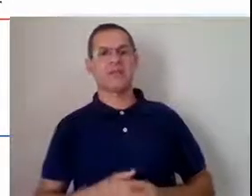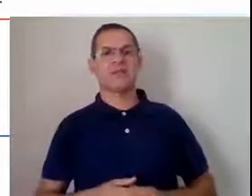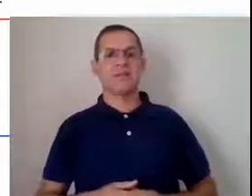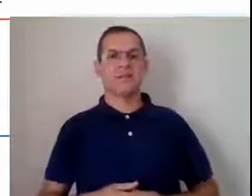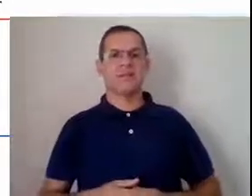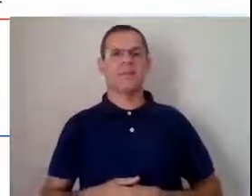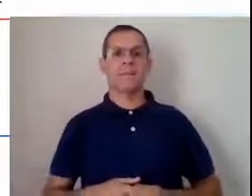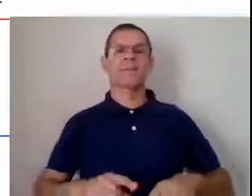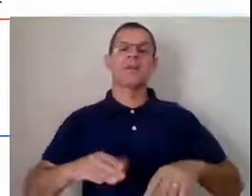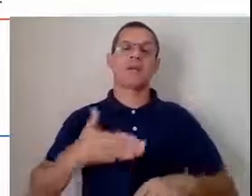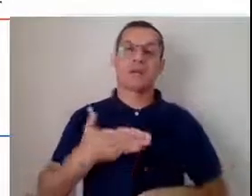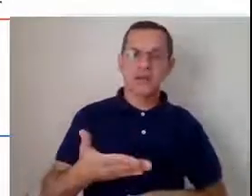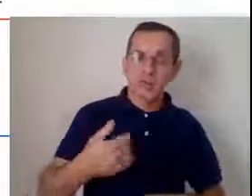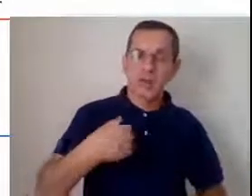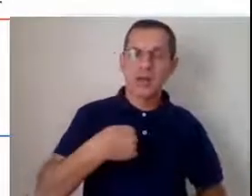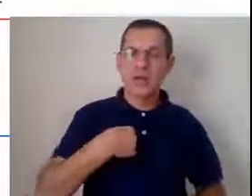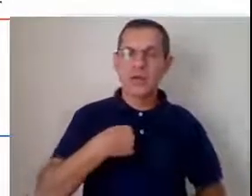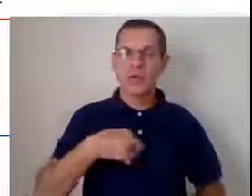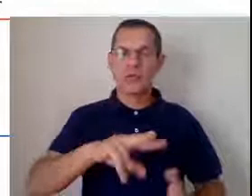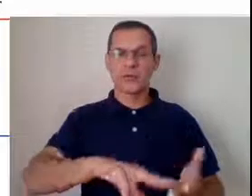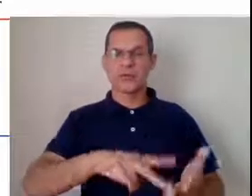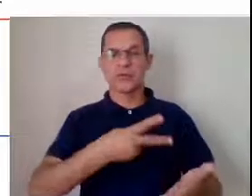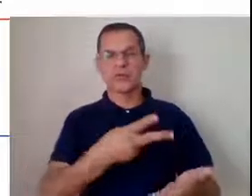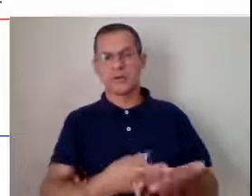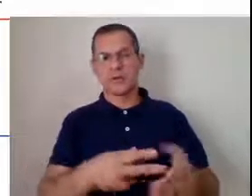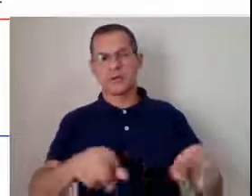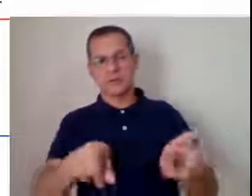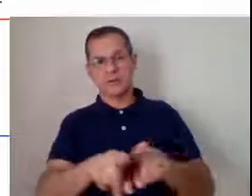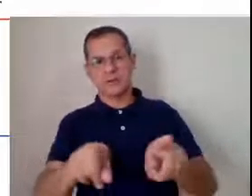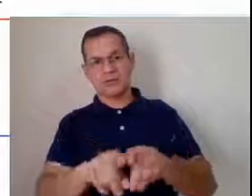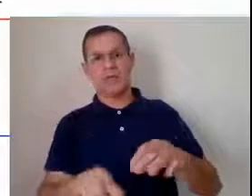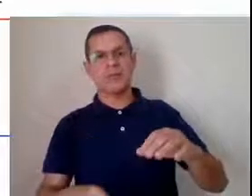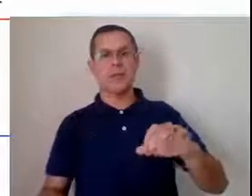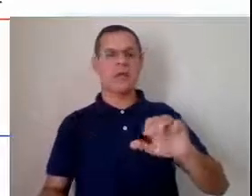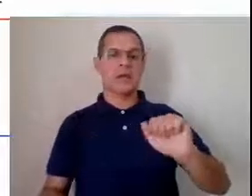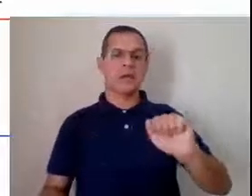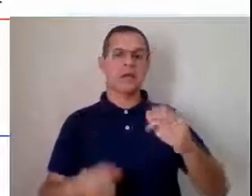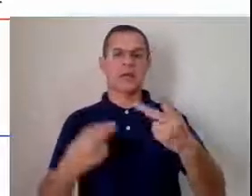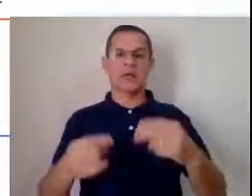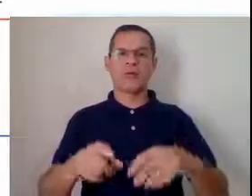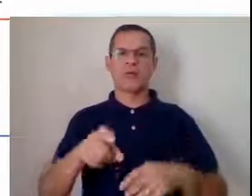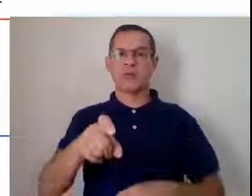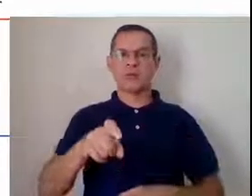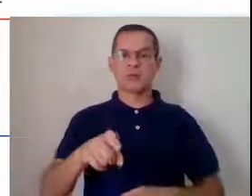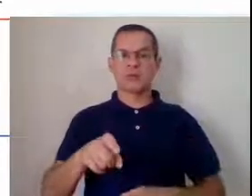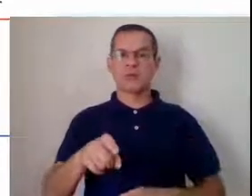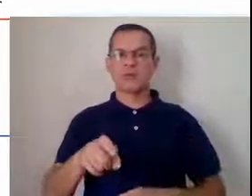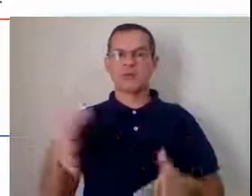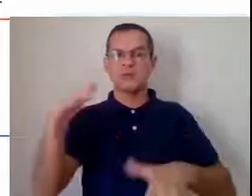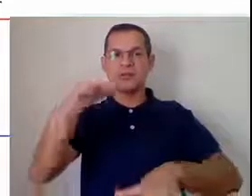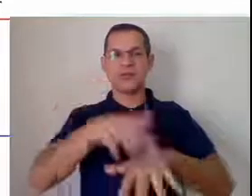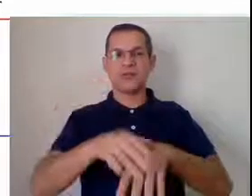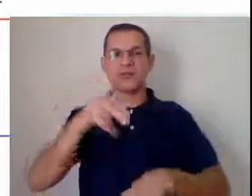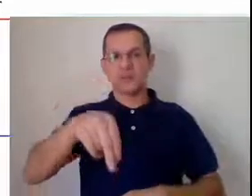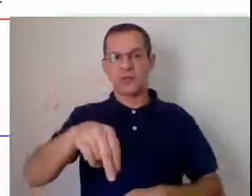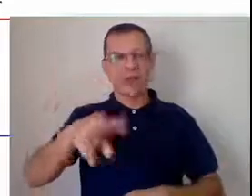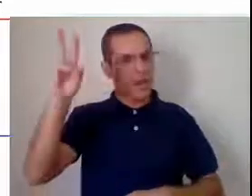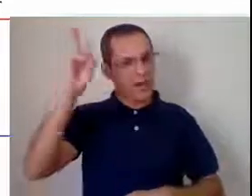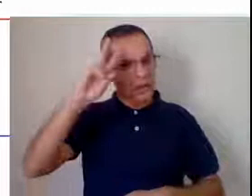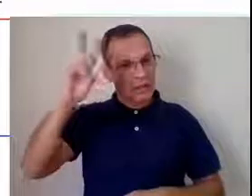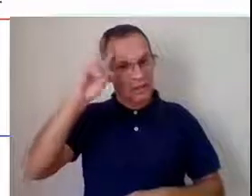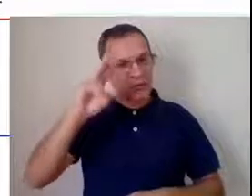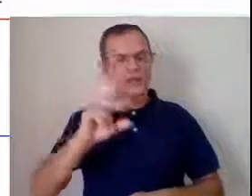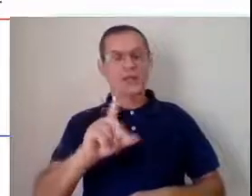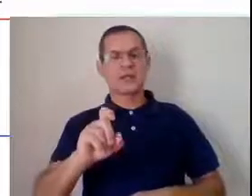tá? Então, eu posso traduzir também A é igual, X pertence a N.